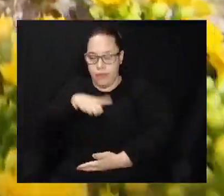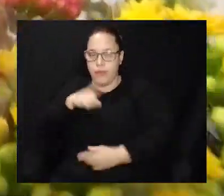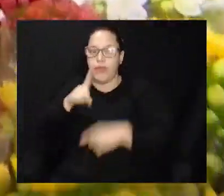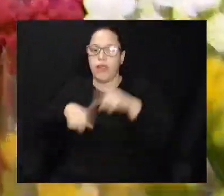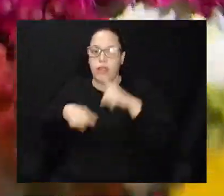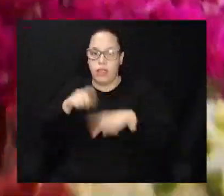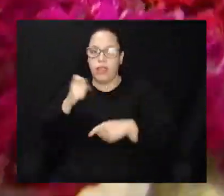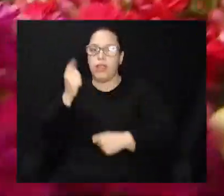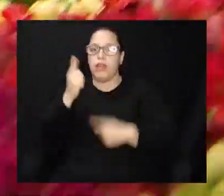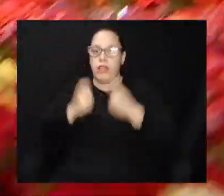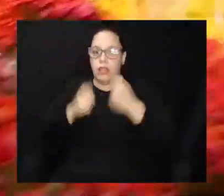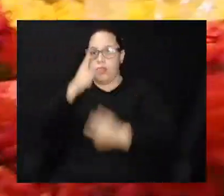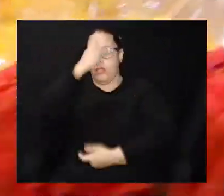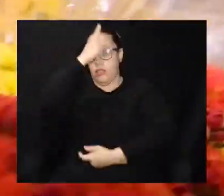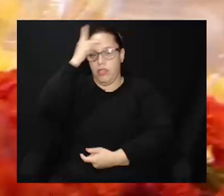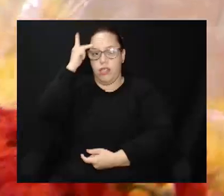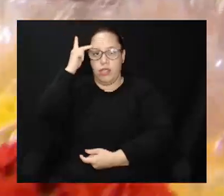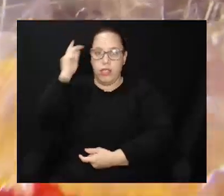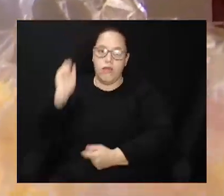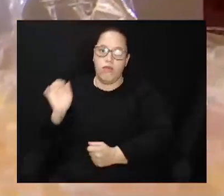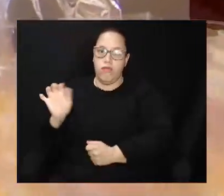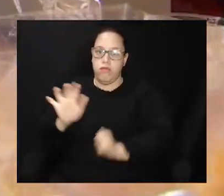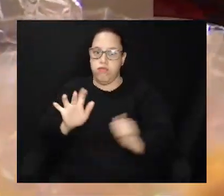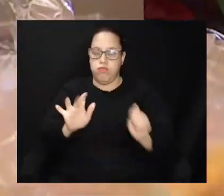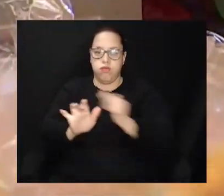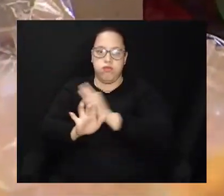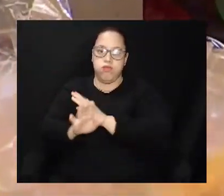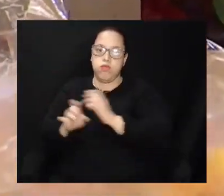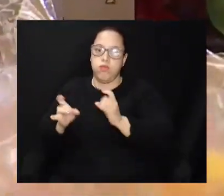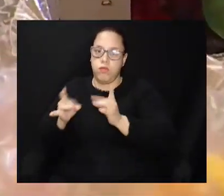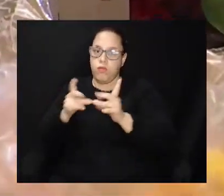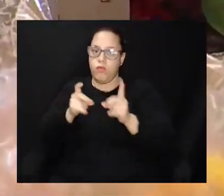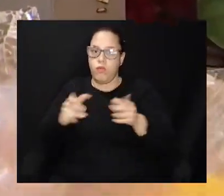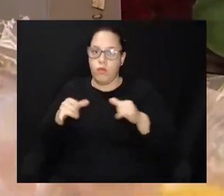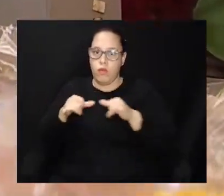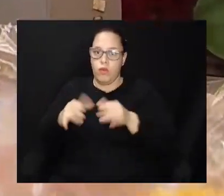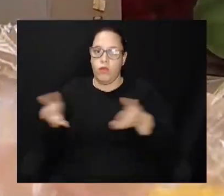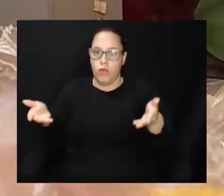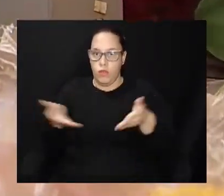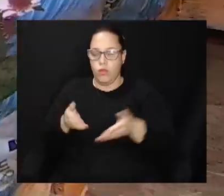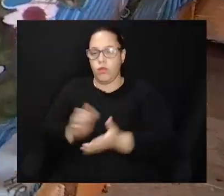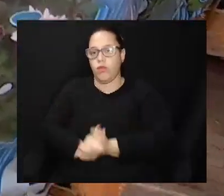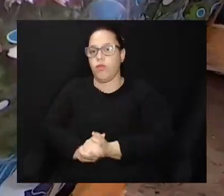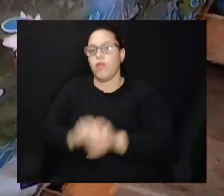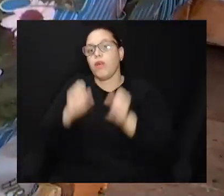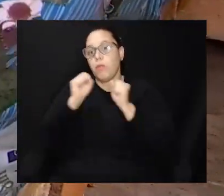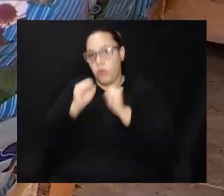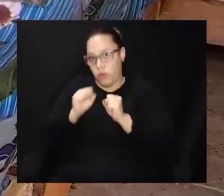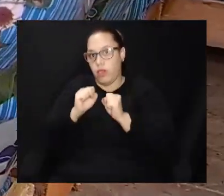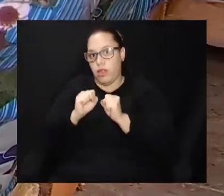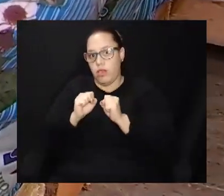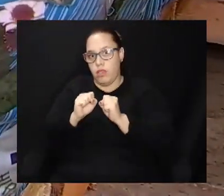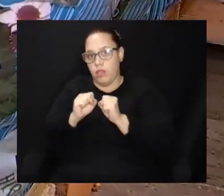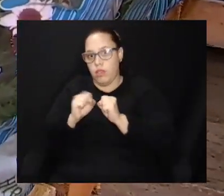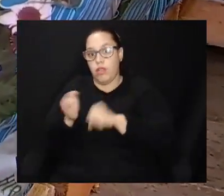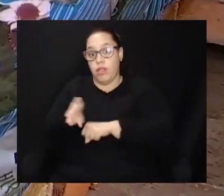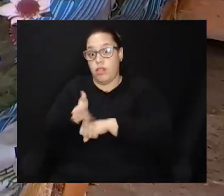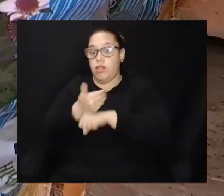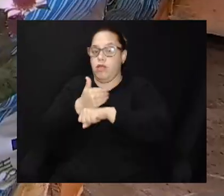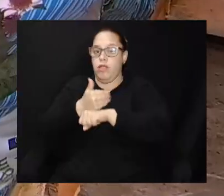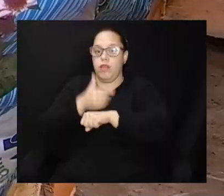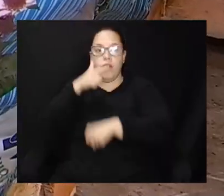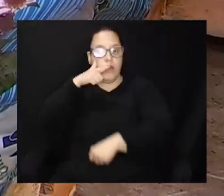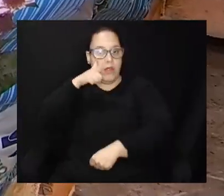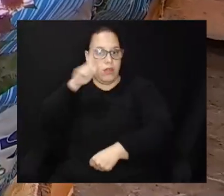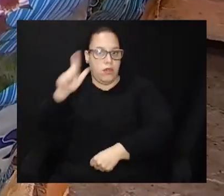pessoas ainda que vai passar ainda hoje aqui no mercado. Então, quem puder vir antes vai conseguir garantir um produto